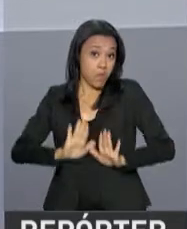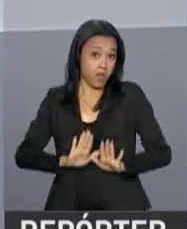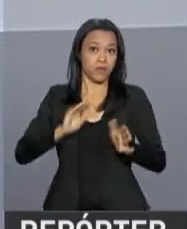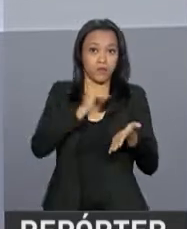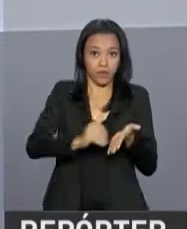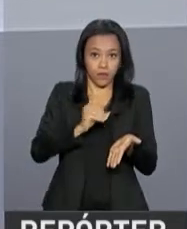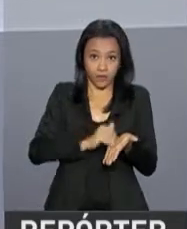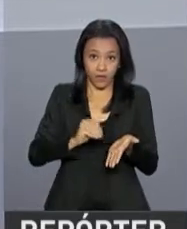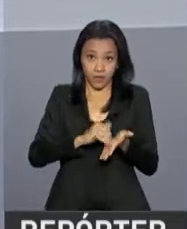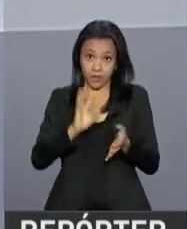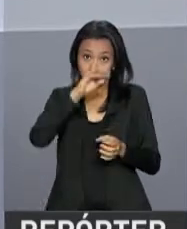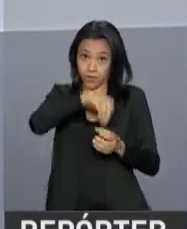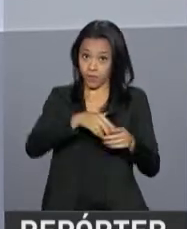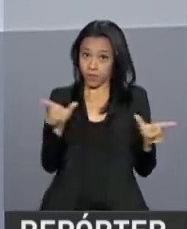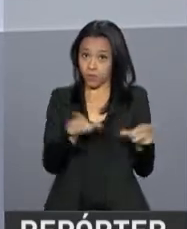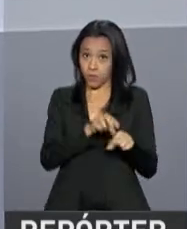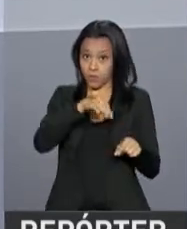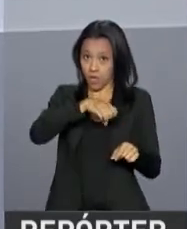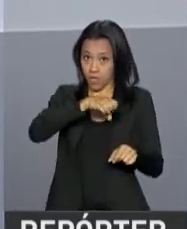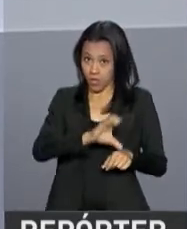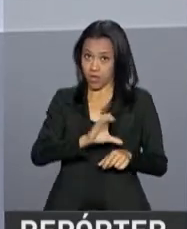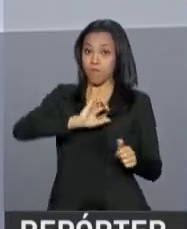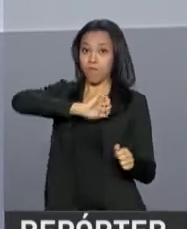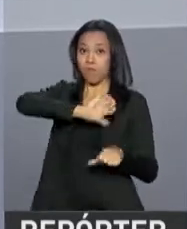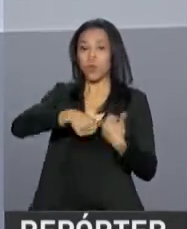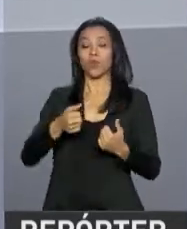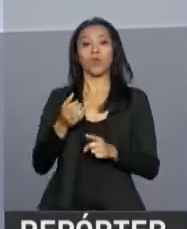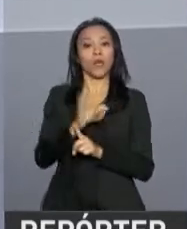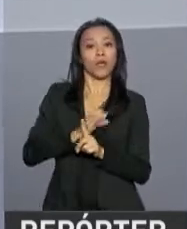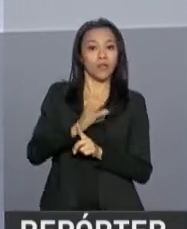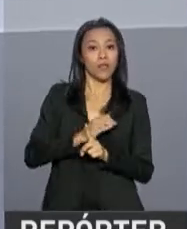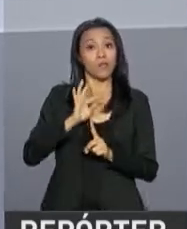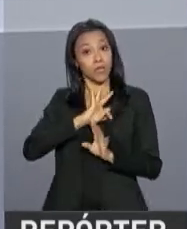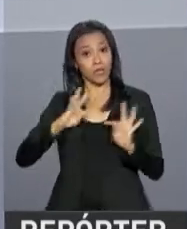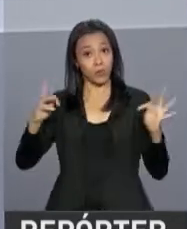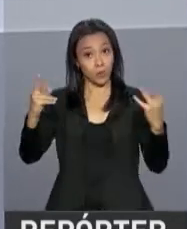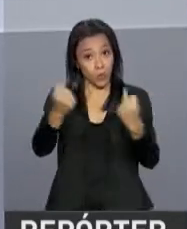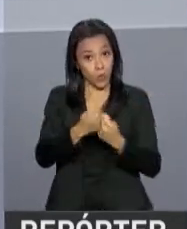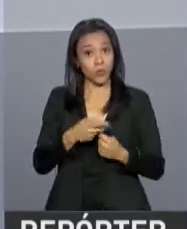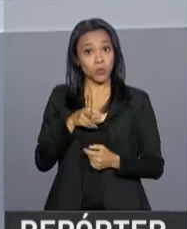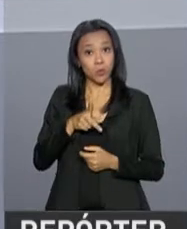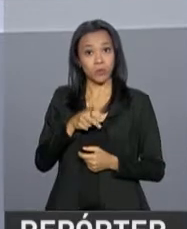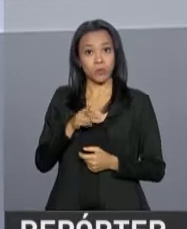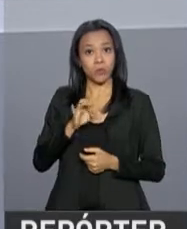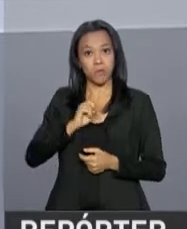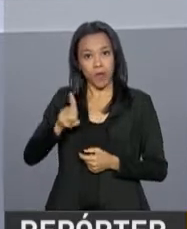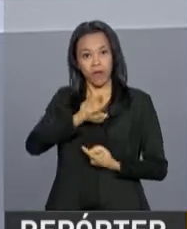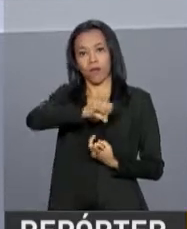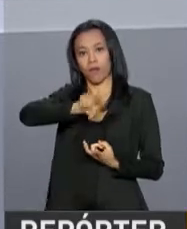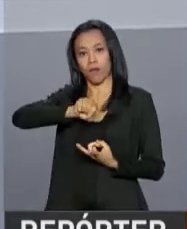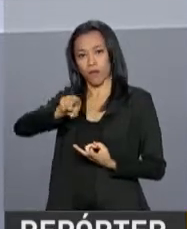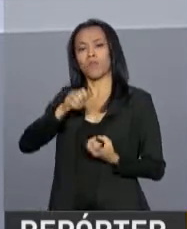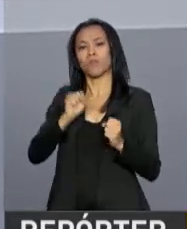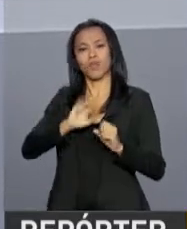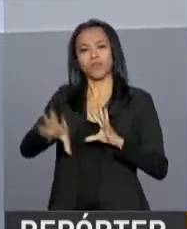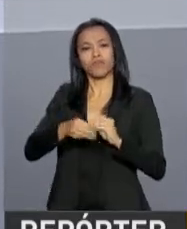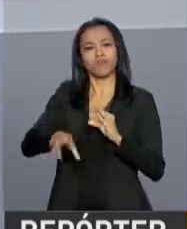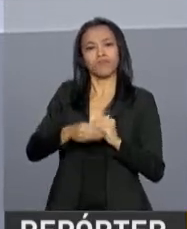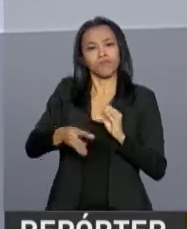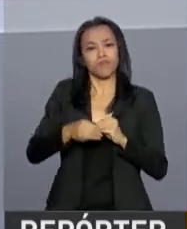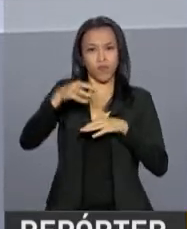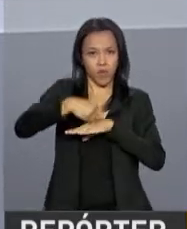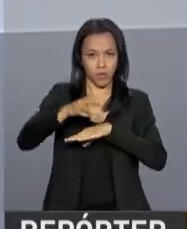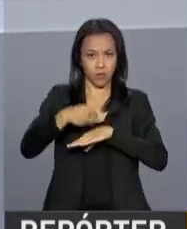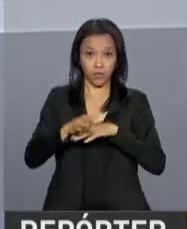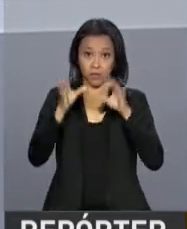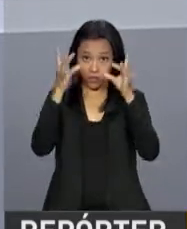do ministério da educação alterou a data para que todos os estudantes pré-selecionados pudessem completar as informações os